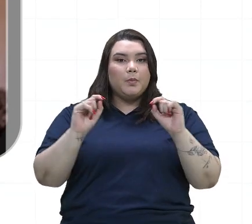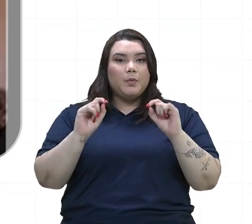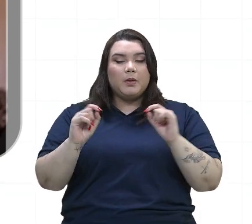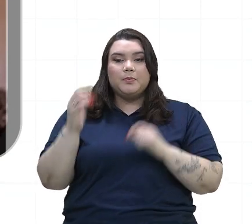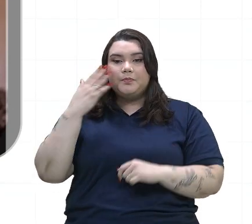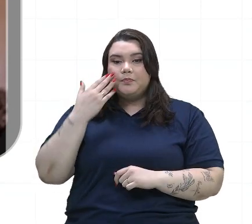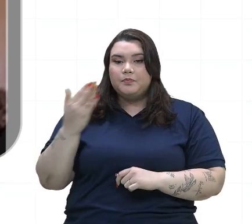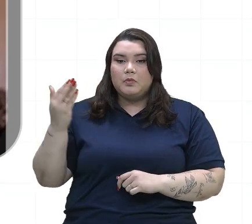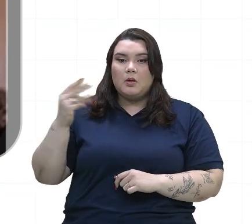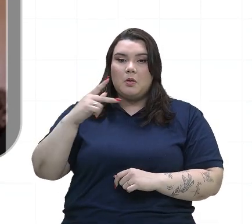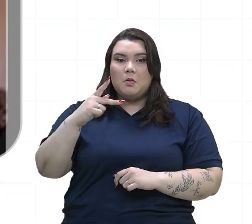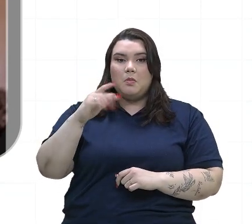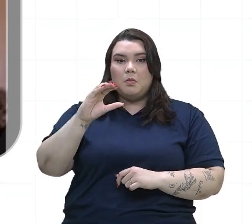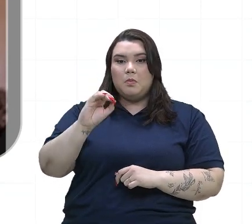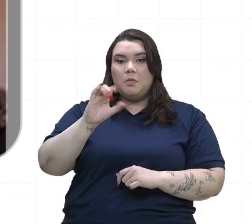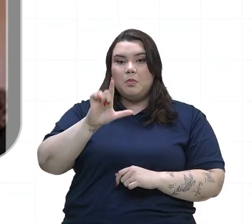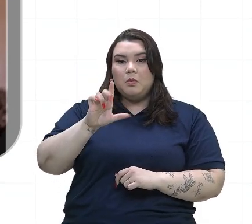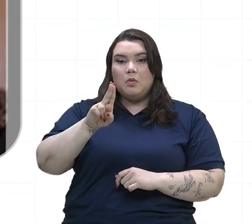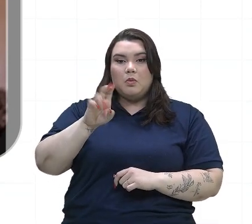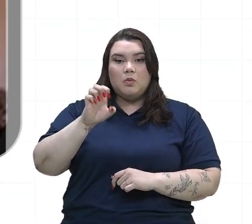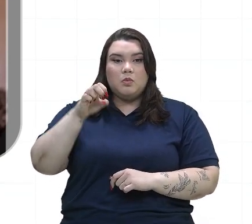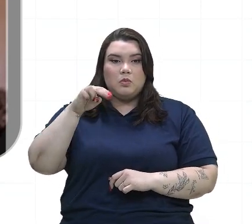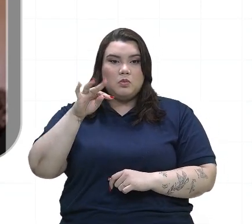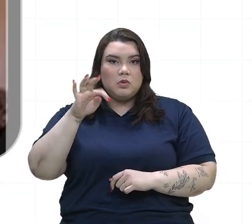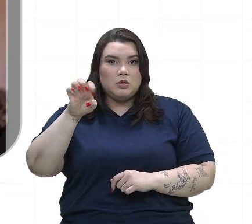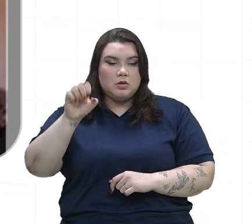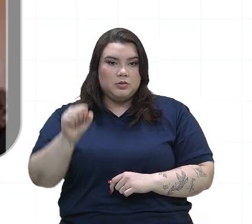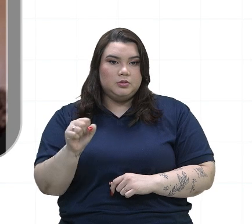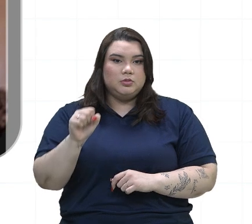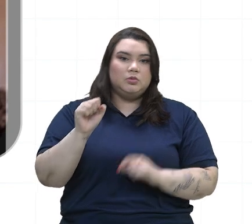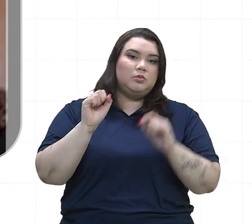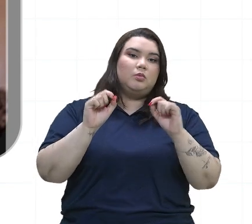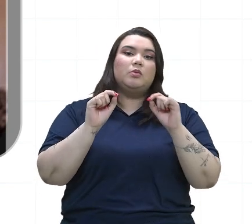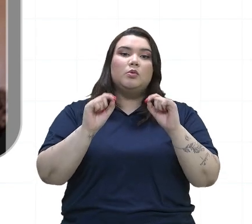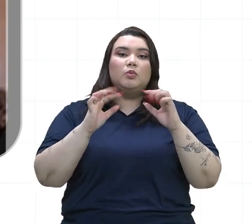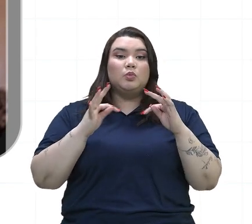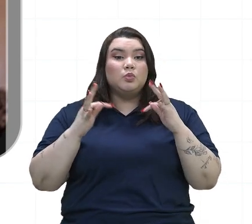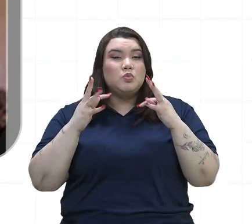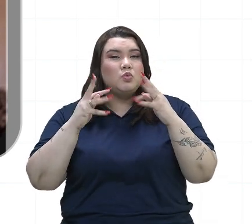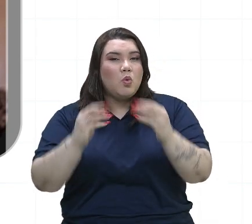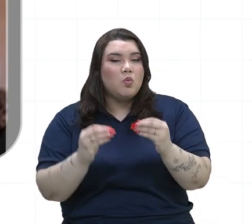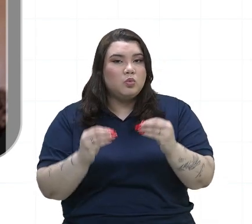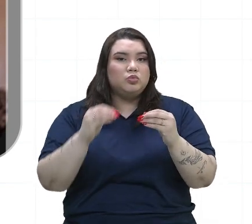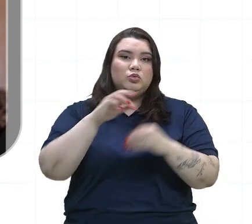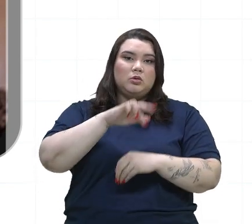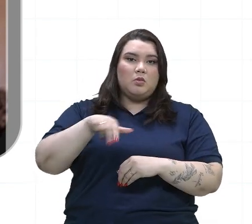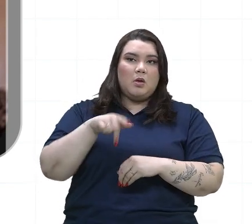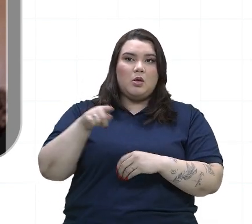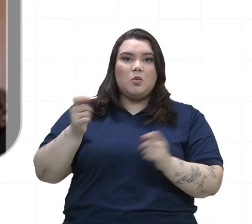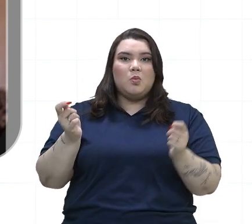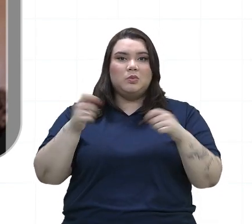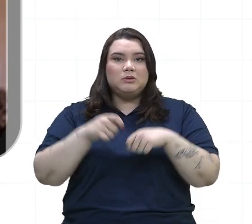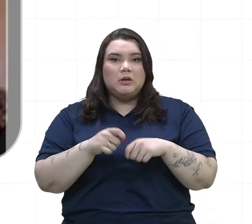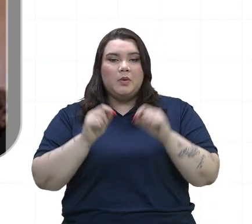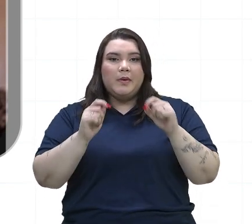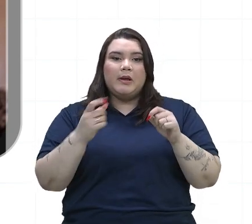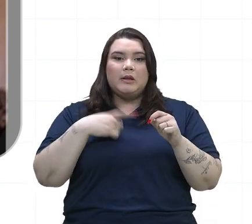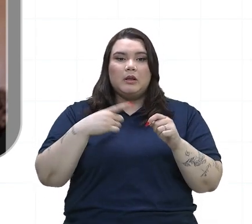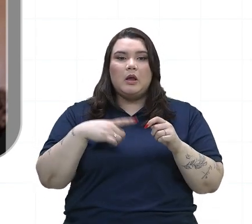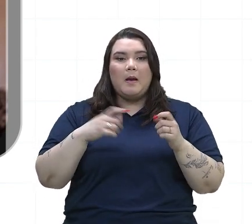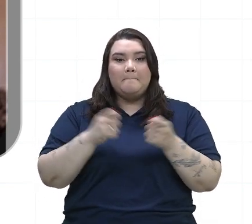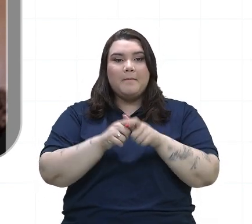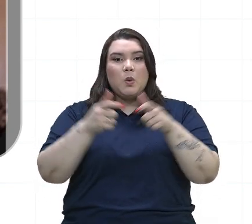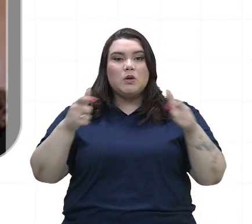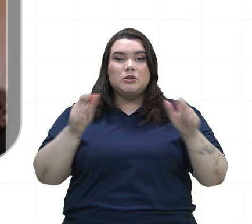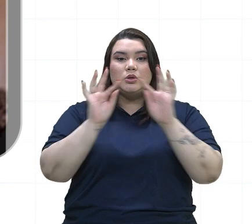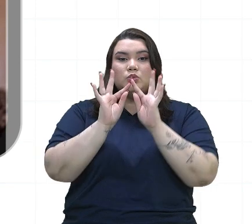o solo também ele é importante porque ele acaba filtrando os poluentes. Não são todos os poluentes que o solo consegue filtrar, mas boa parte das